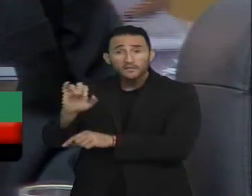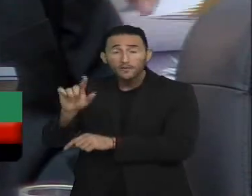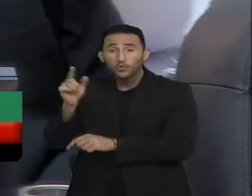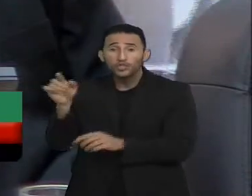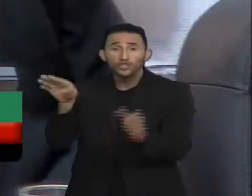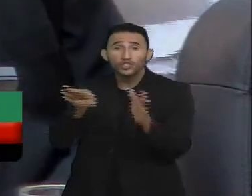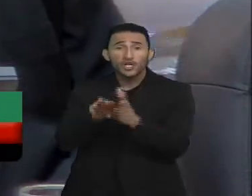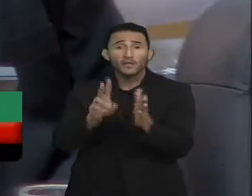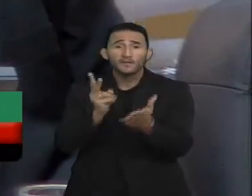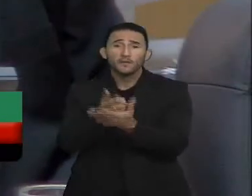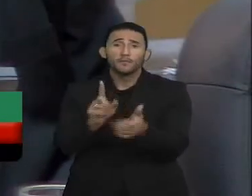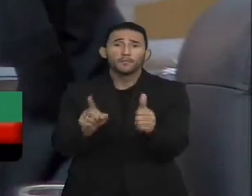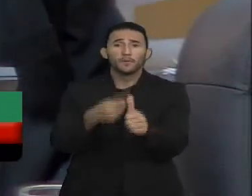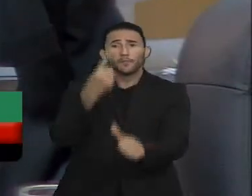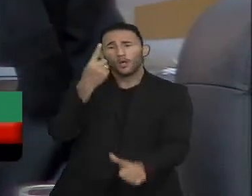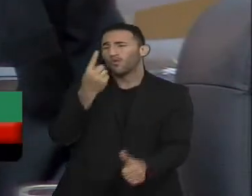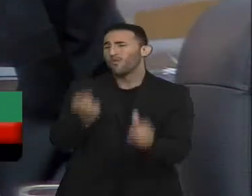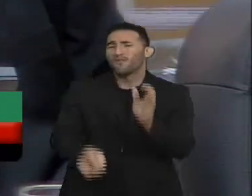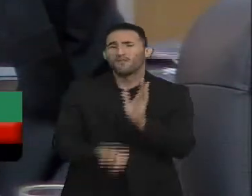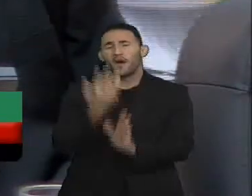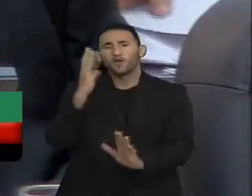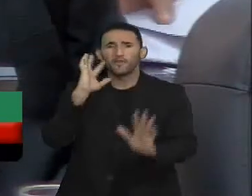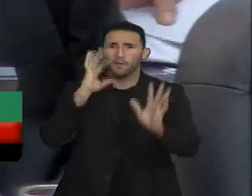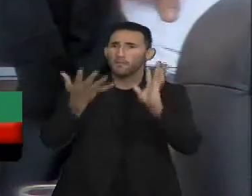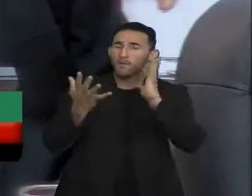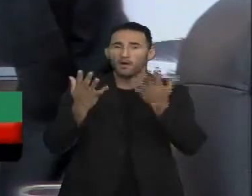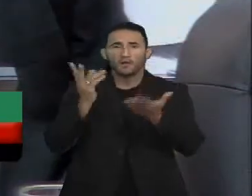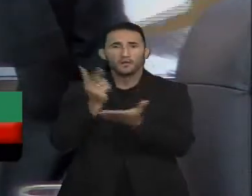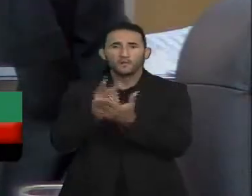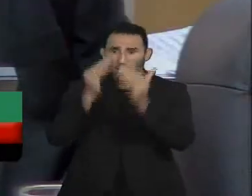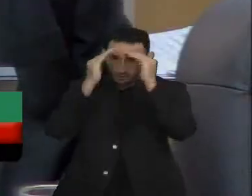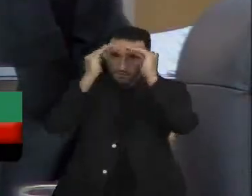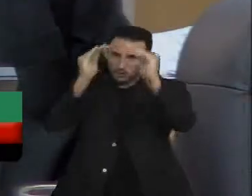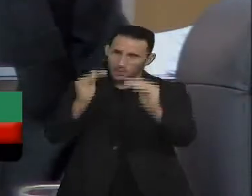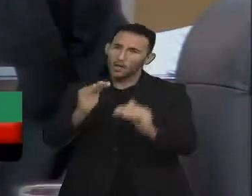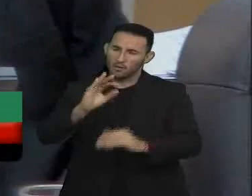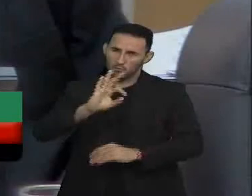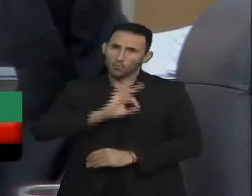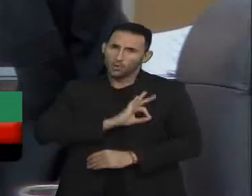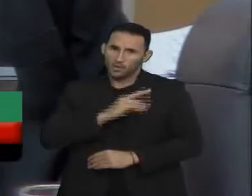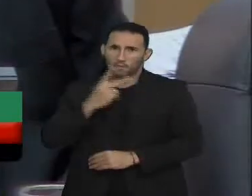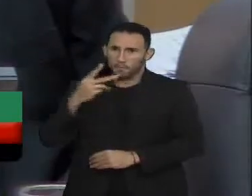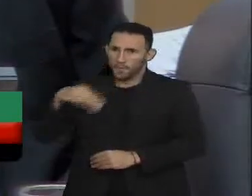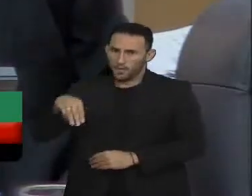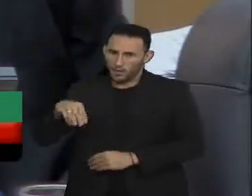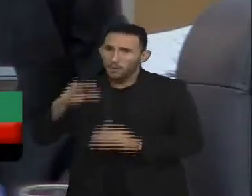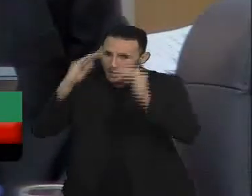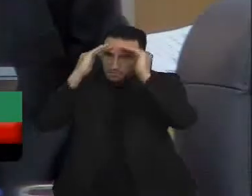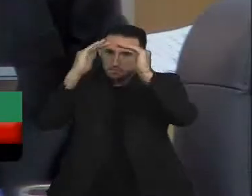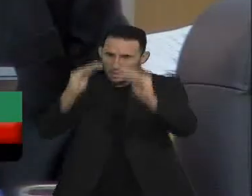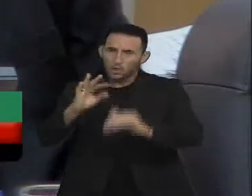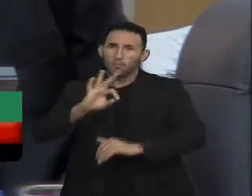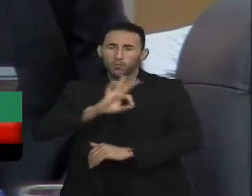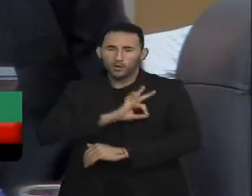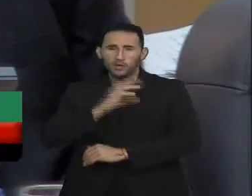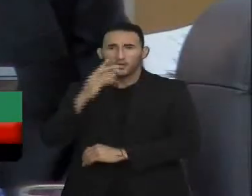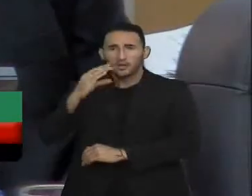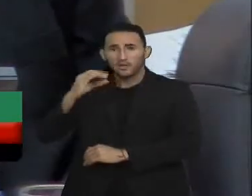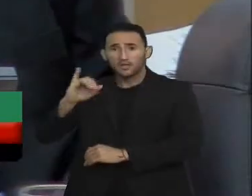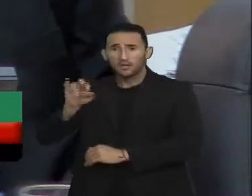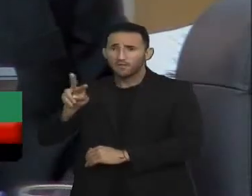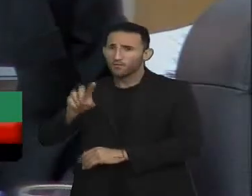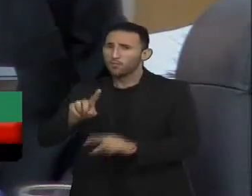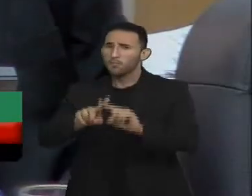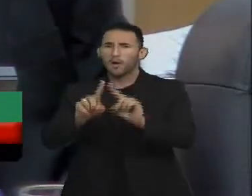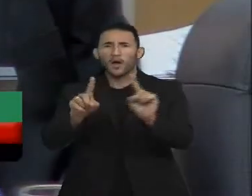primeiro em várias ocorrências, respeitando aqui a Polícia Militar, respeitando a Polícia Civil, mas é uma